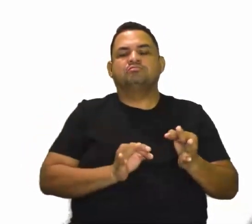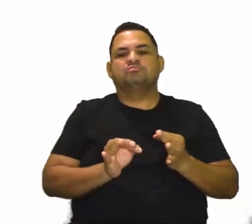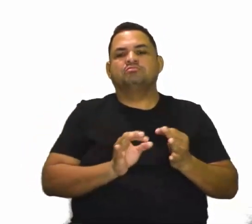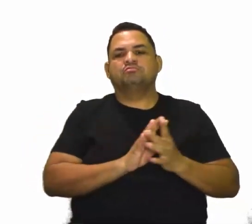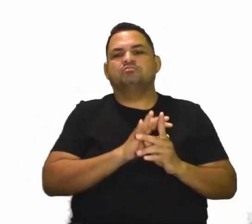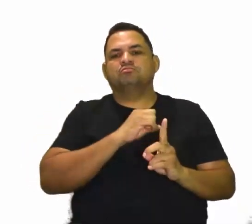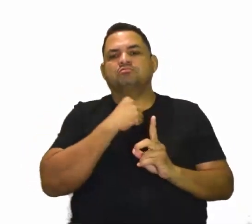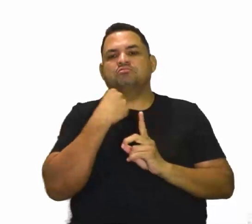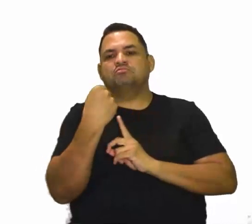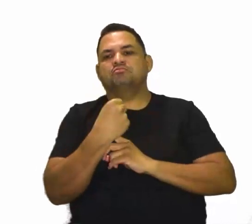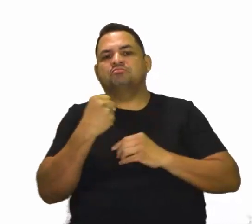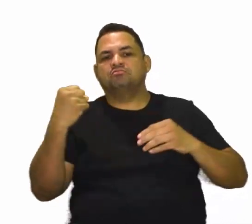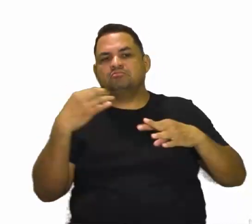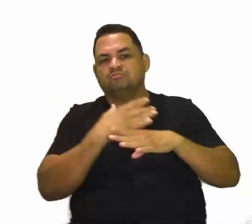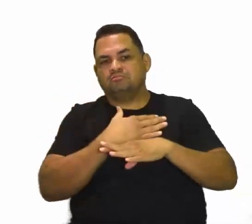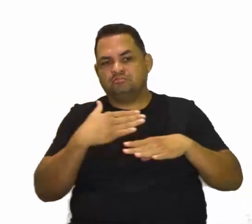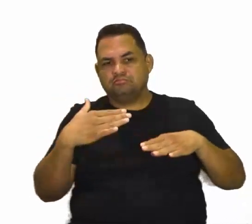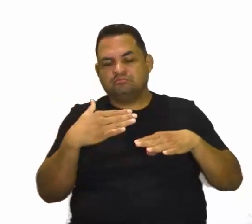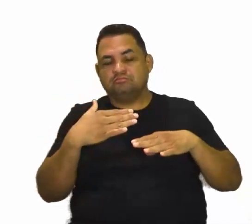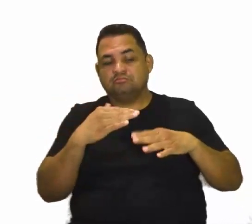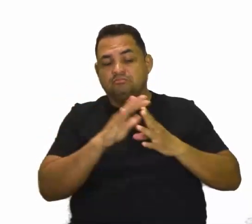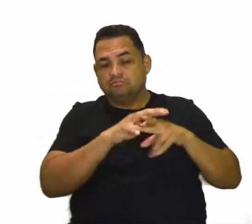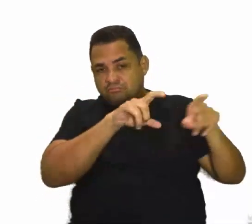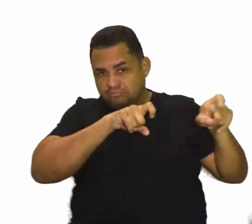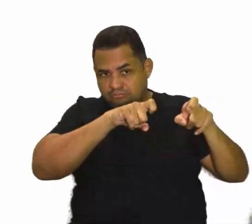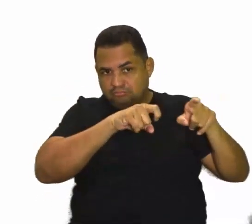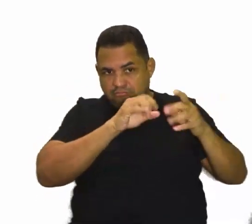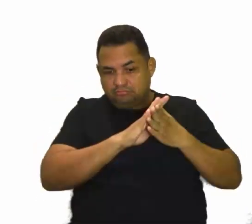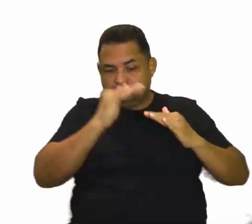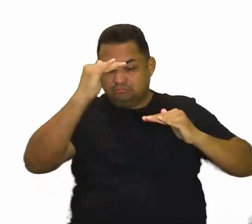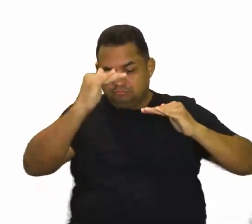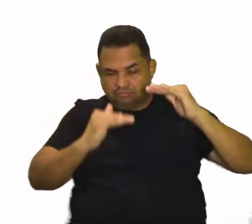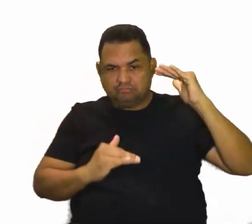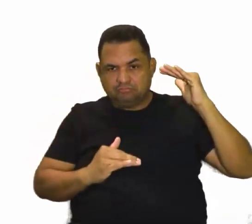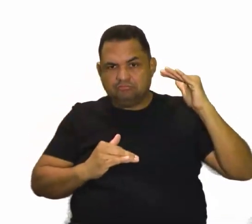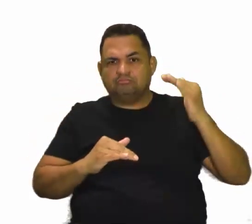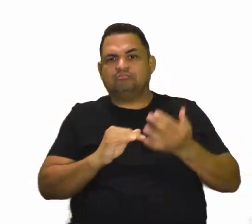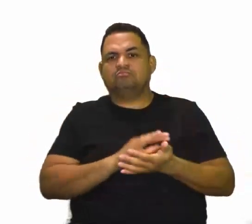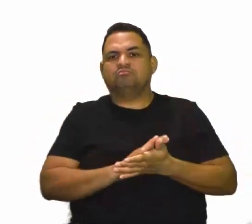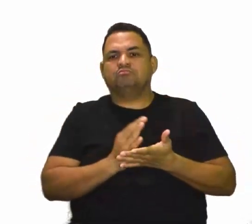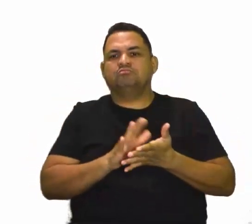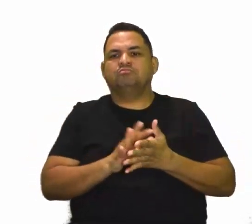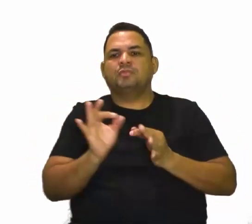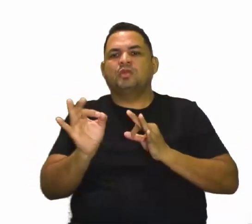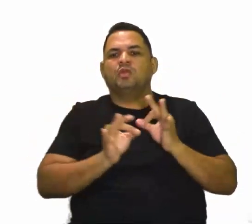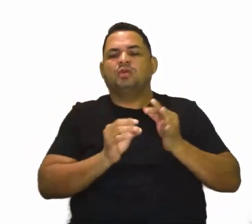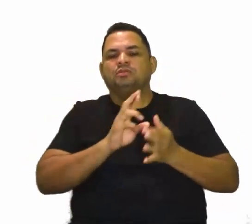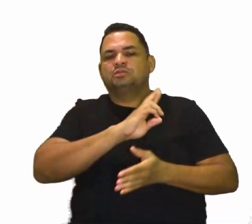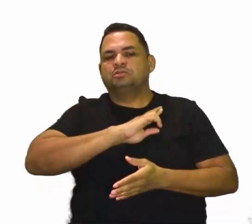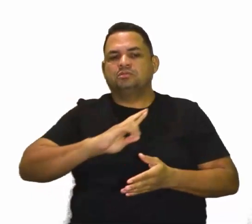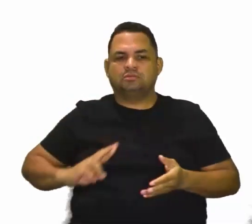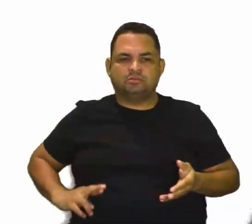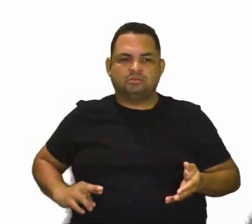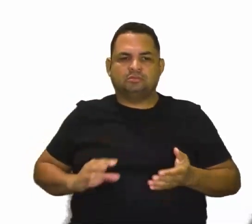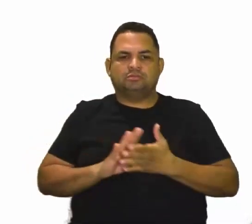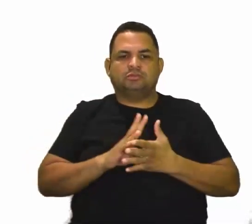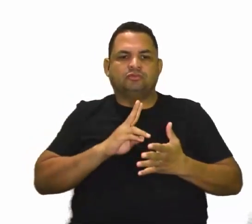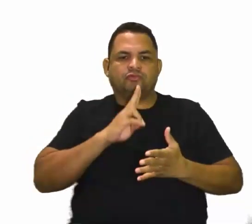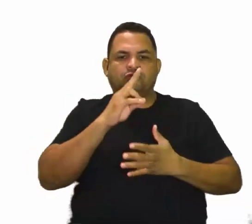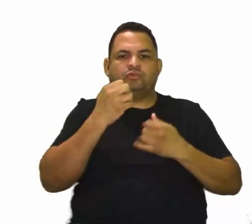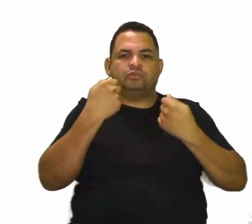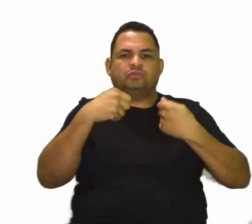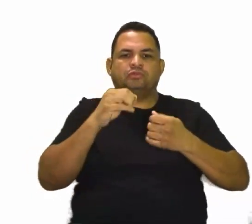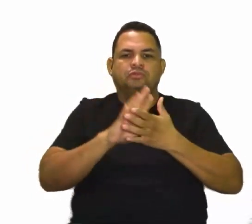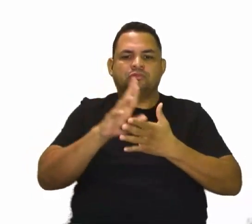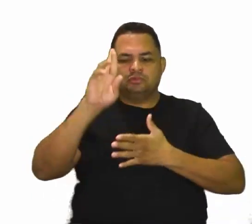acentuou-se em uma sociedade agrária extremamente desigual. Com a implantação da República, fortaleceu-se